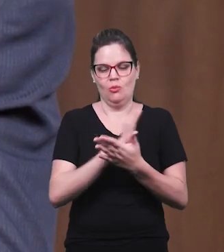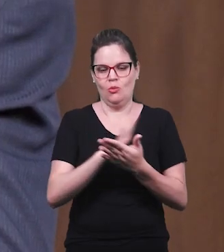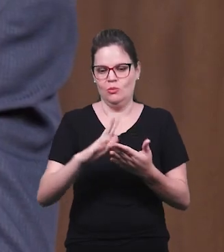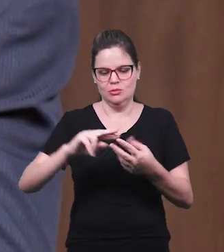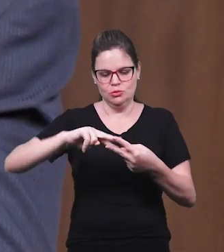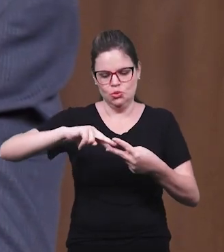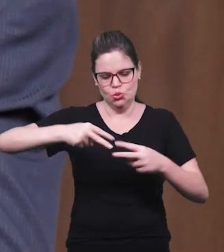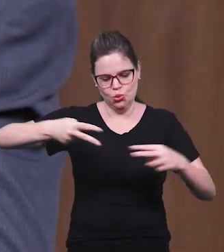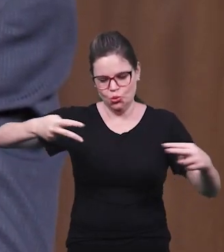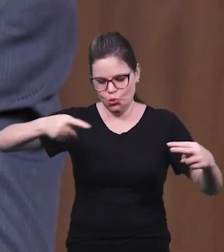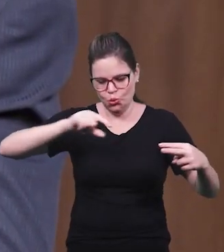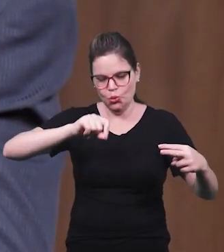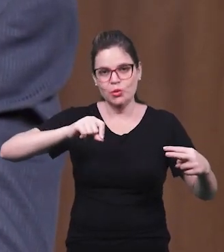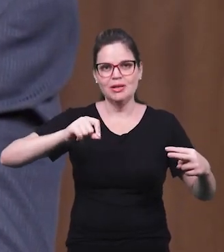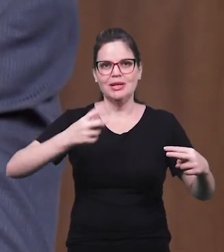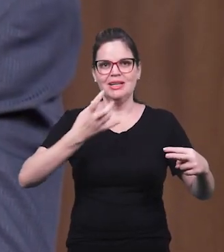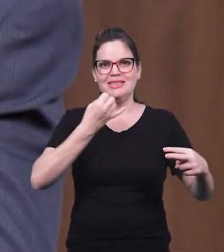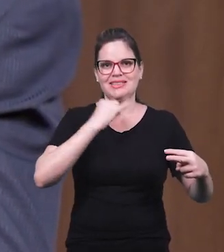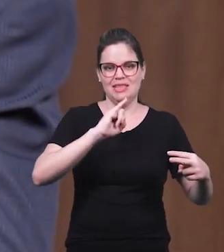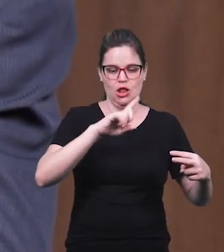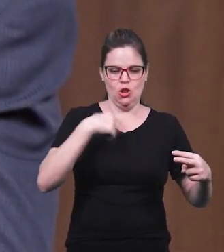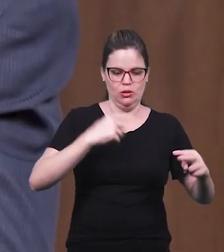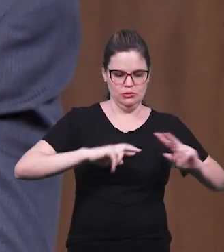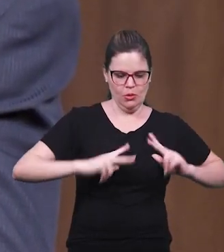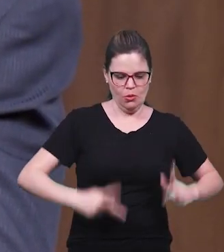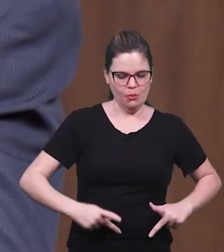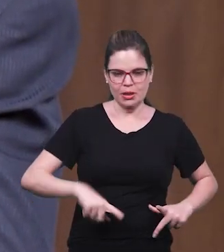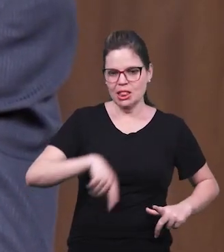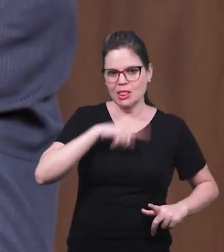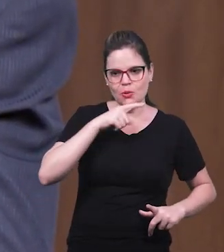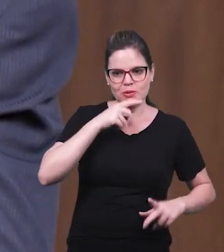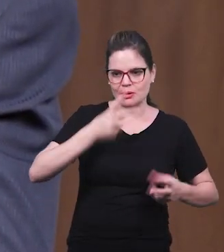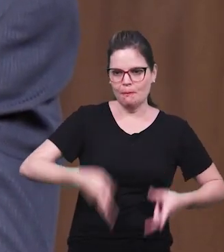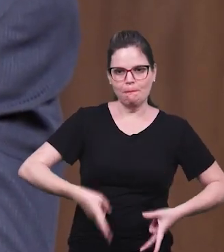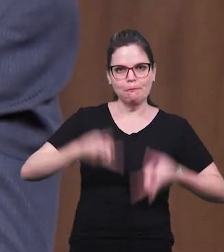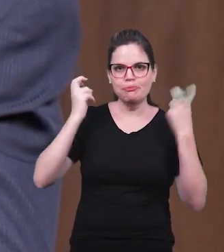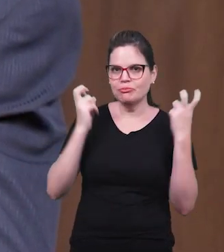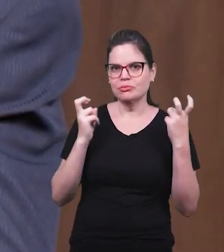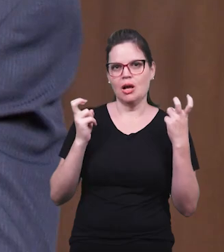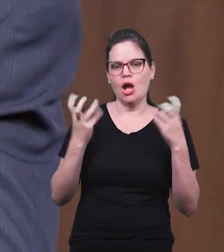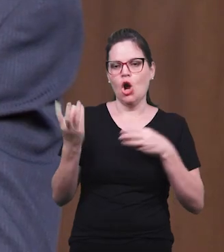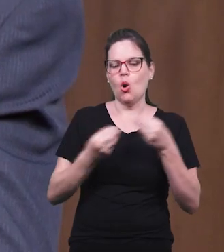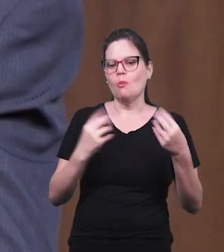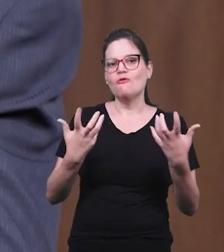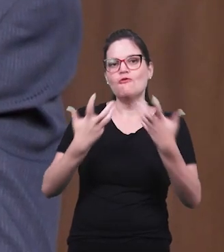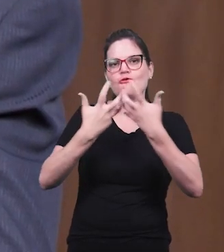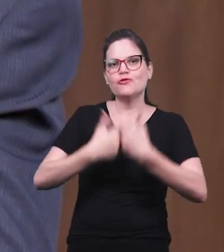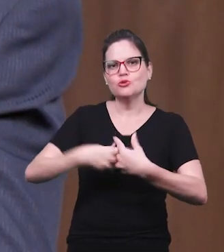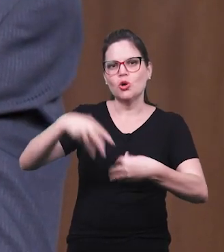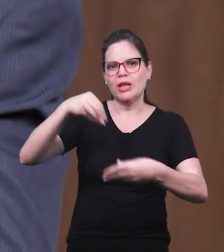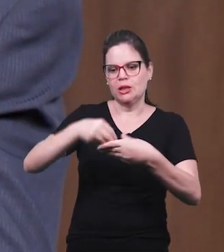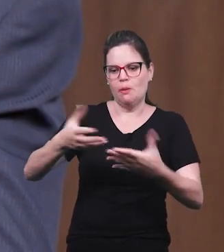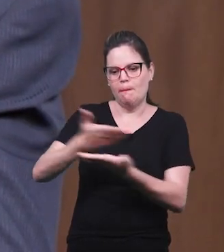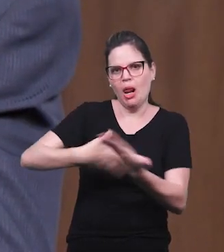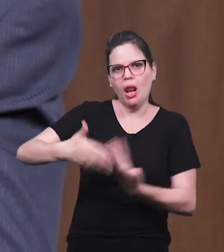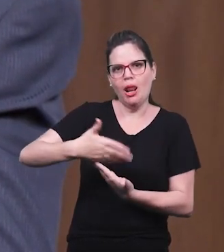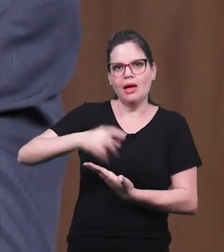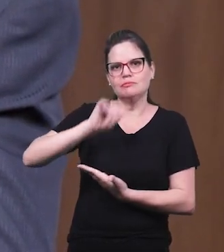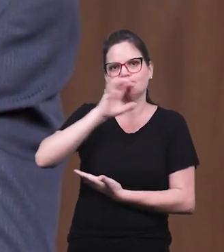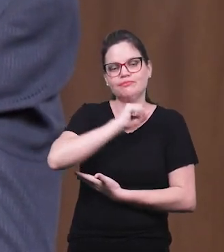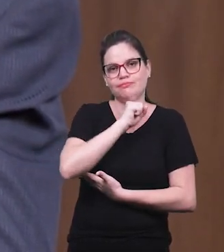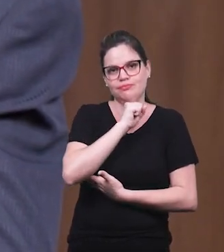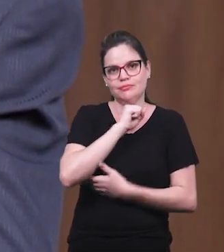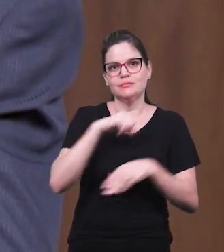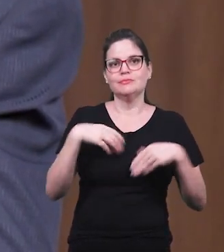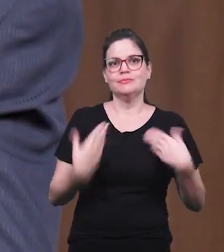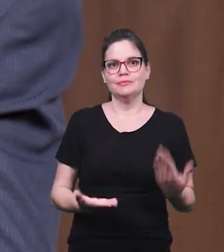a ação humana ela é limitada para poder identificar essas interações. Então,